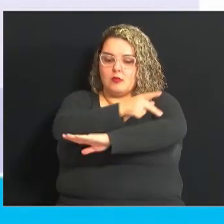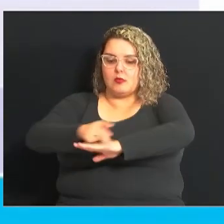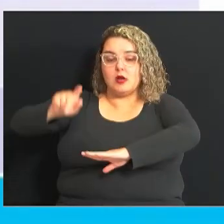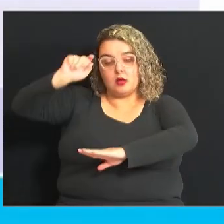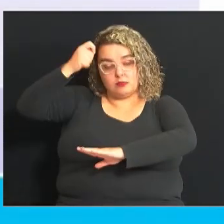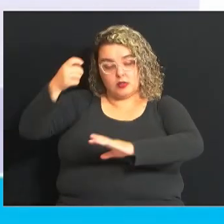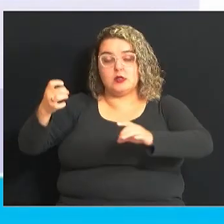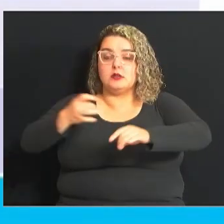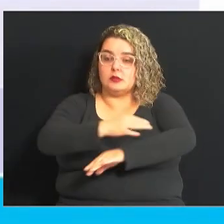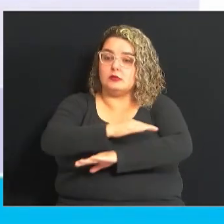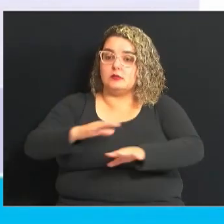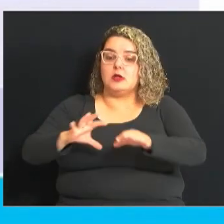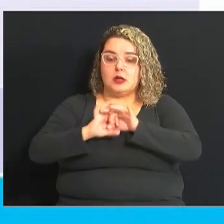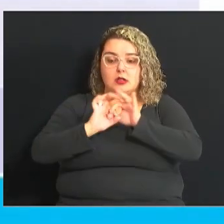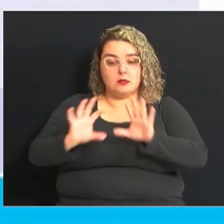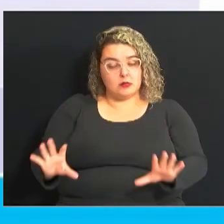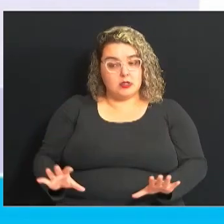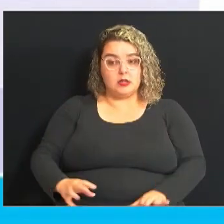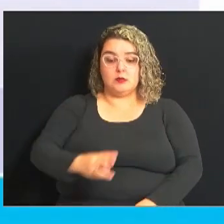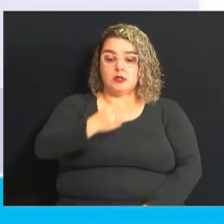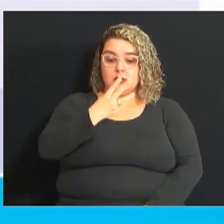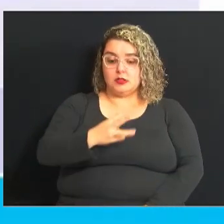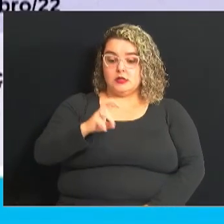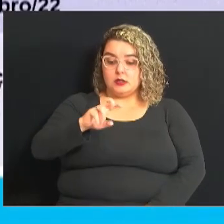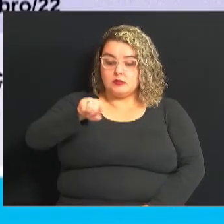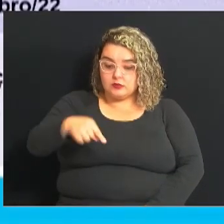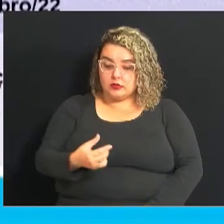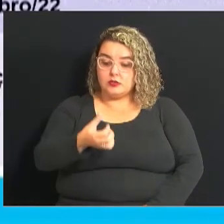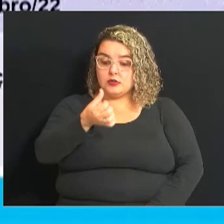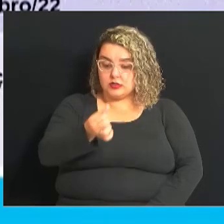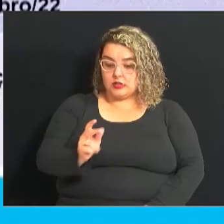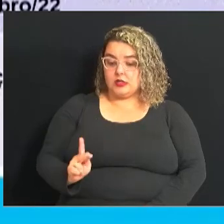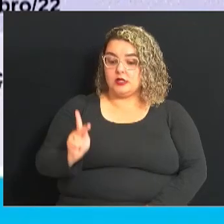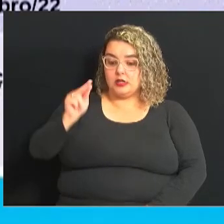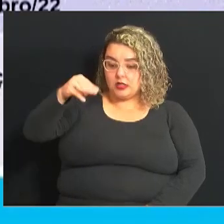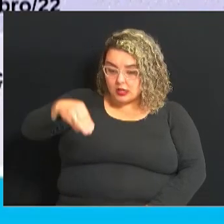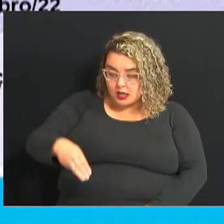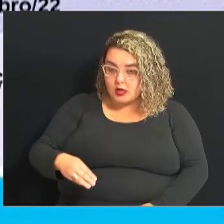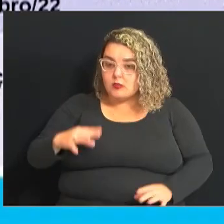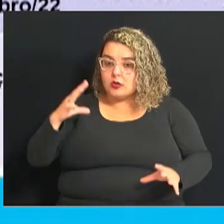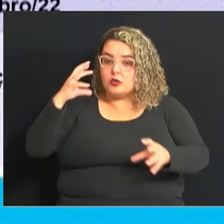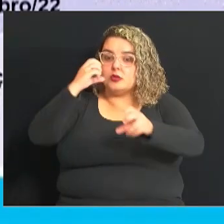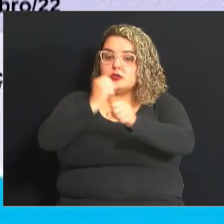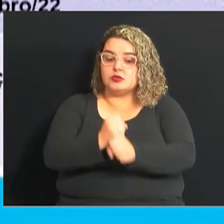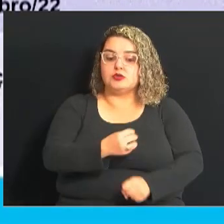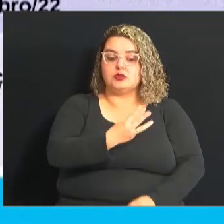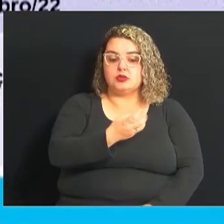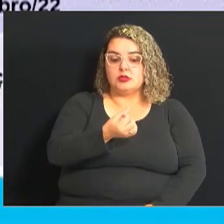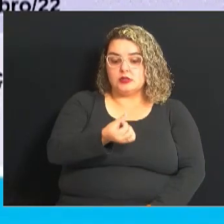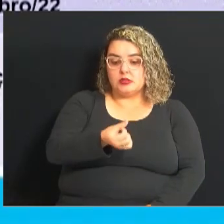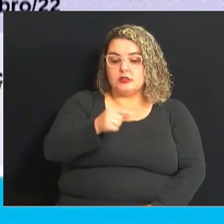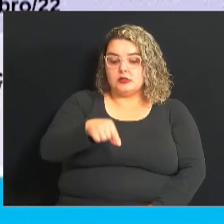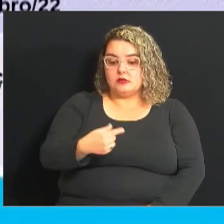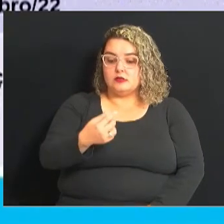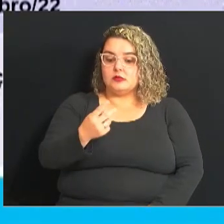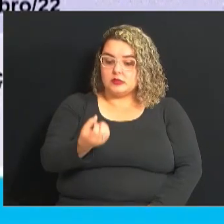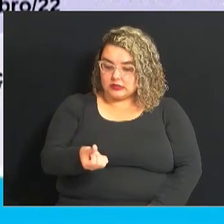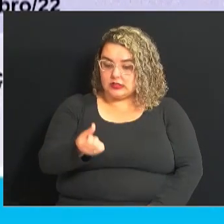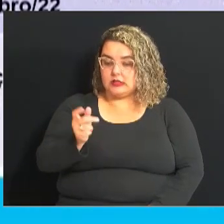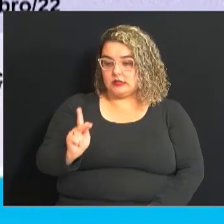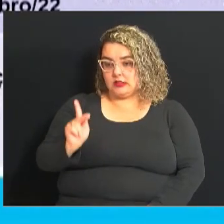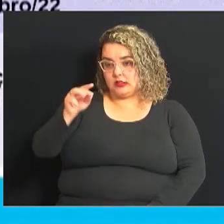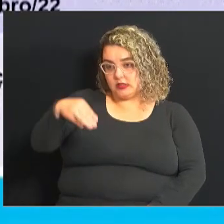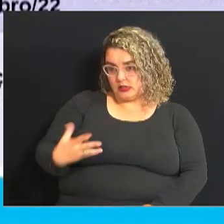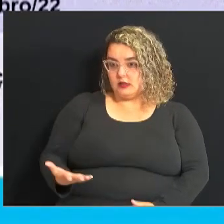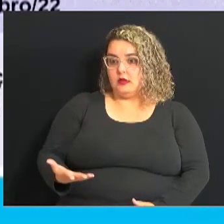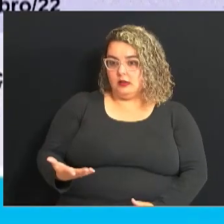terminados e liberados 35,6 quilômetros do total de 36,6 quilômetros. Além de